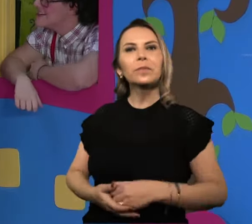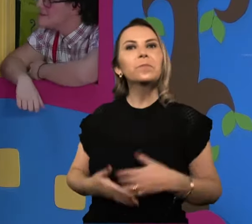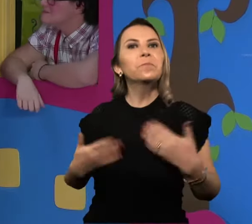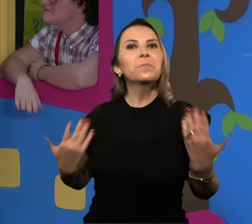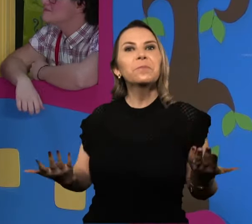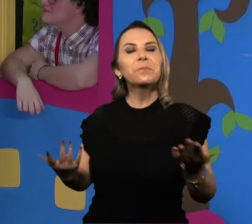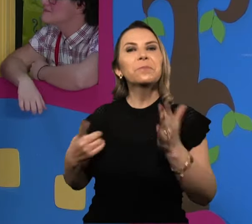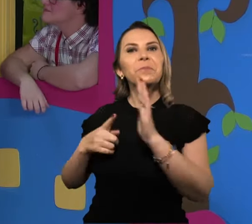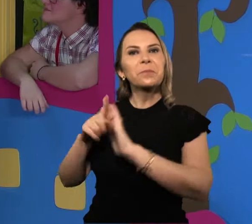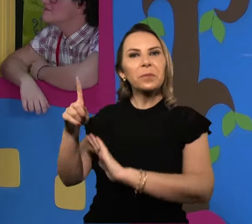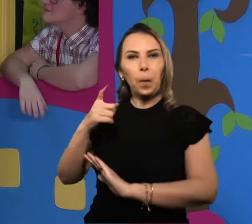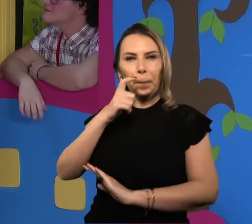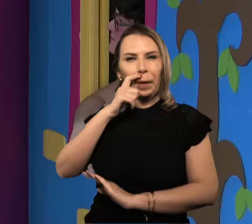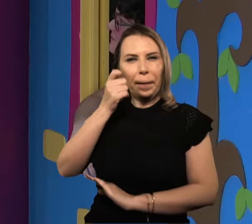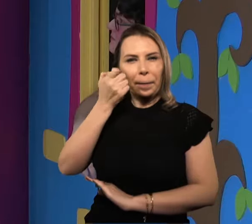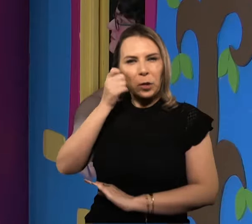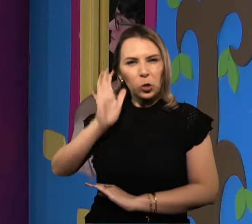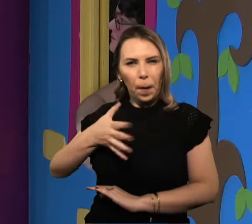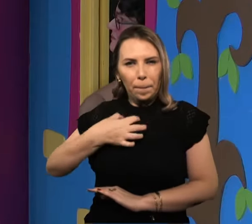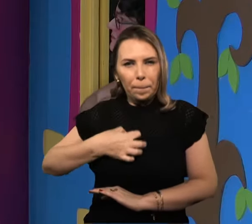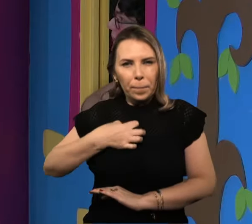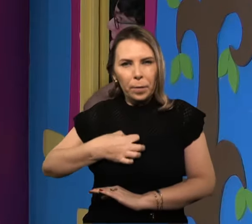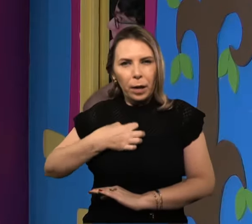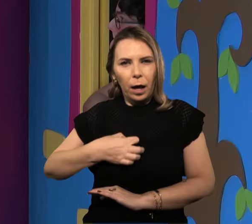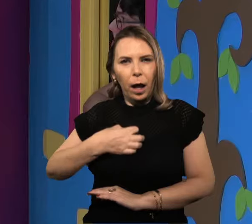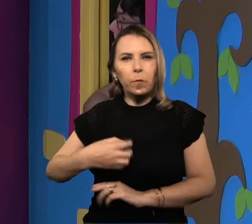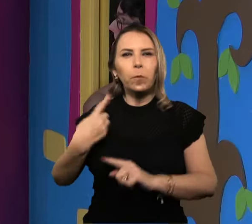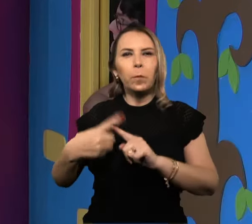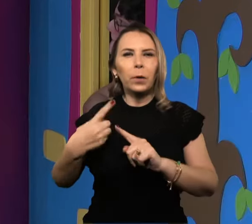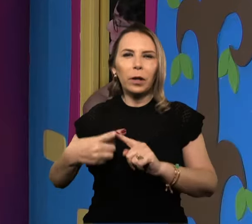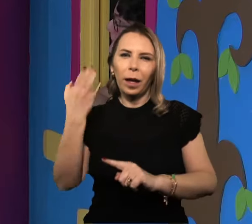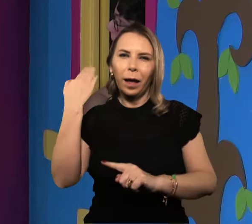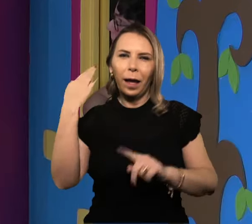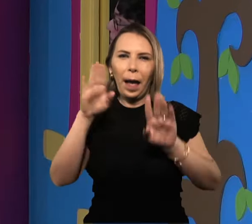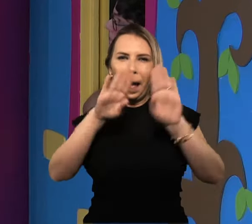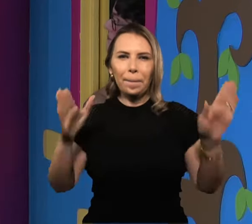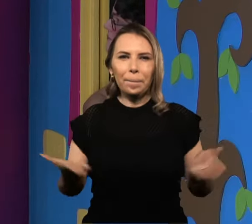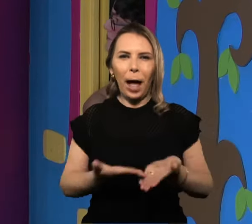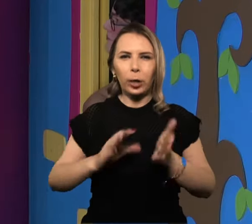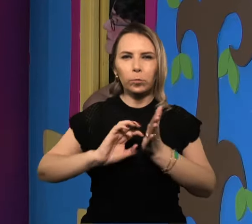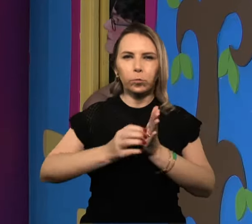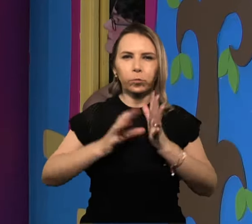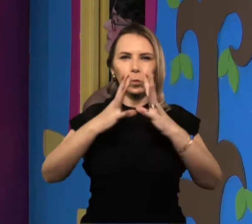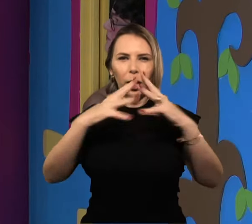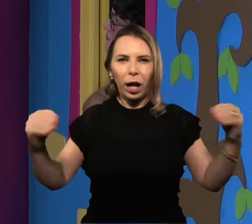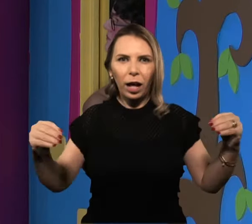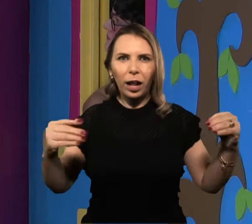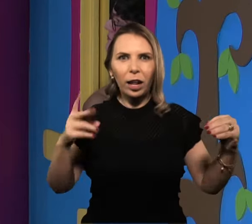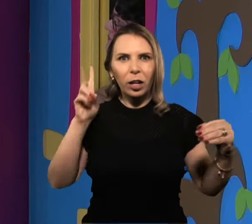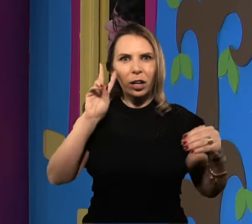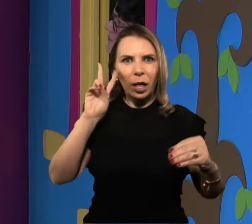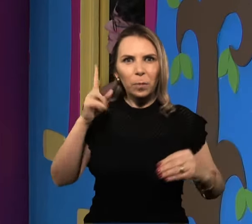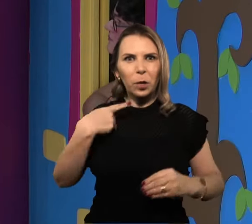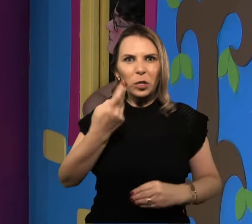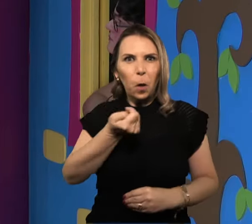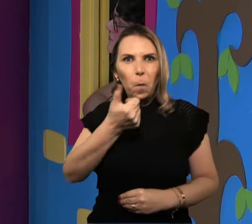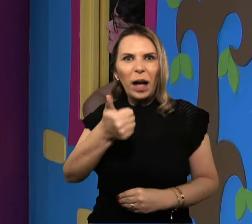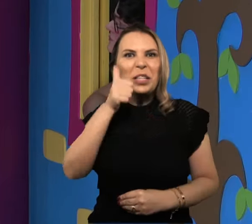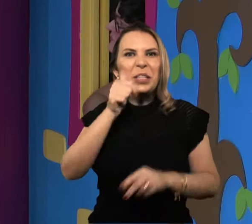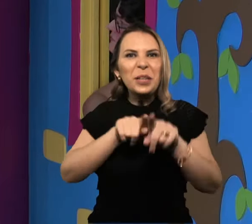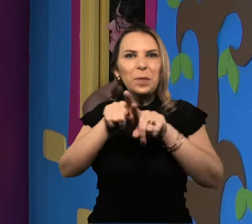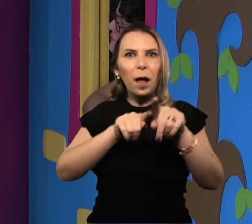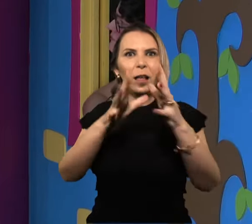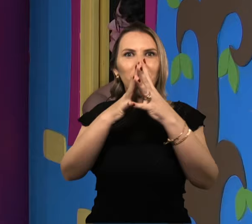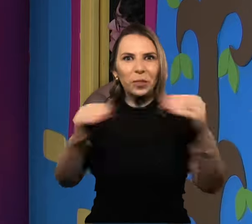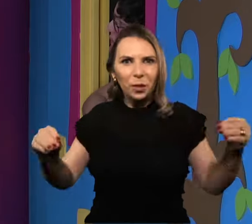Oi, Nadine! E aí, Neco? Os seus pais ficaram muito bravos com a máquina do desaparecimento e porque a gente quase fez